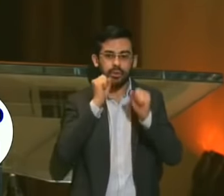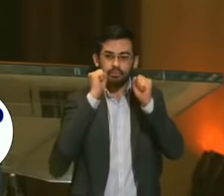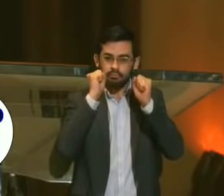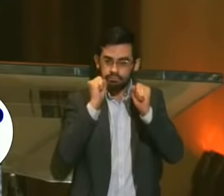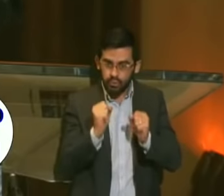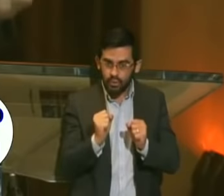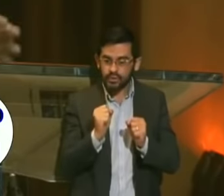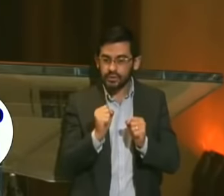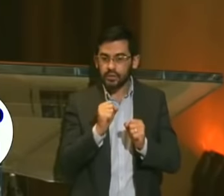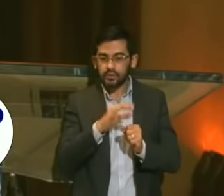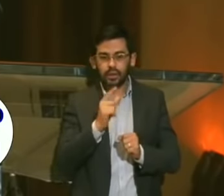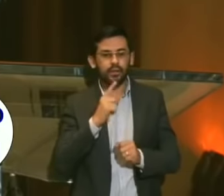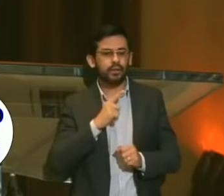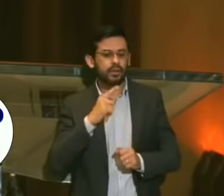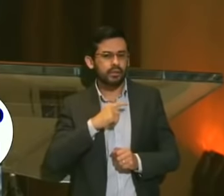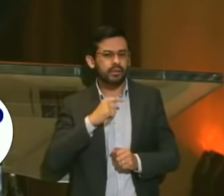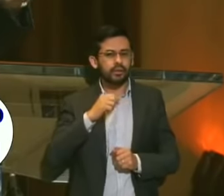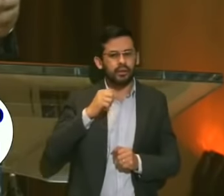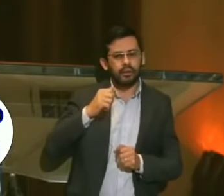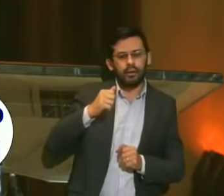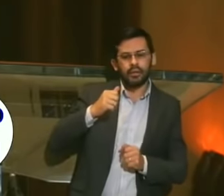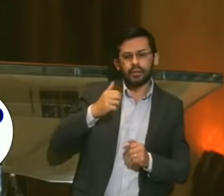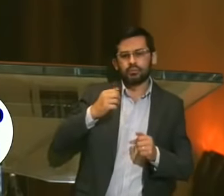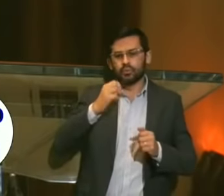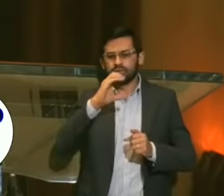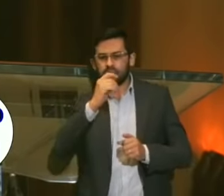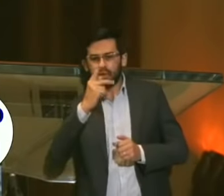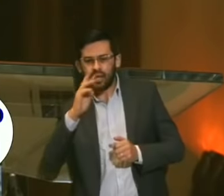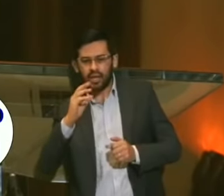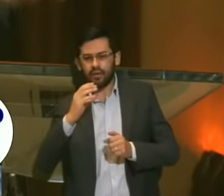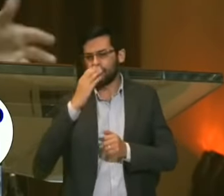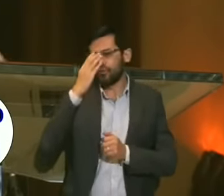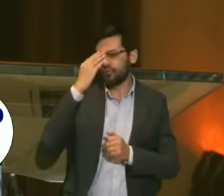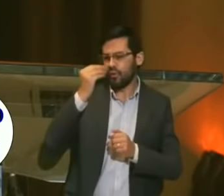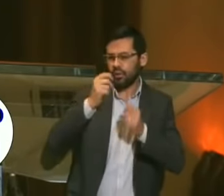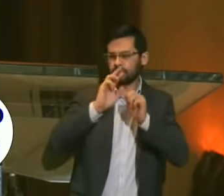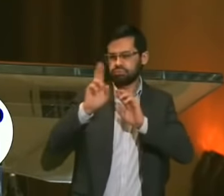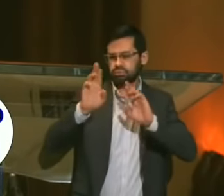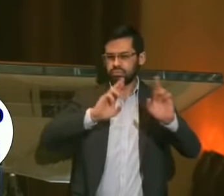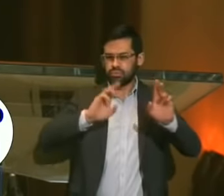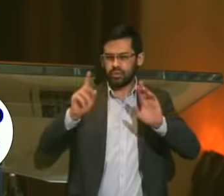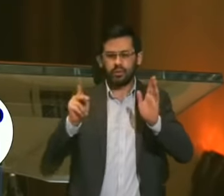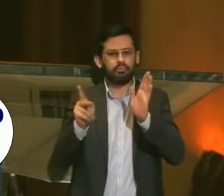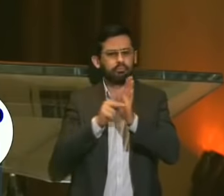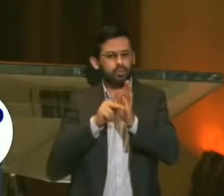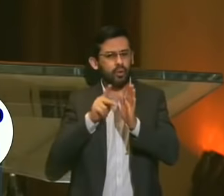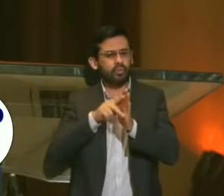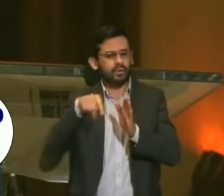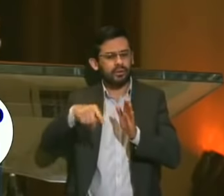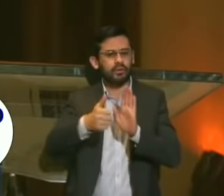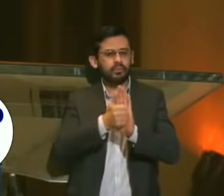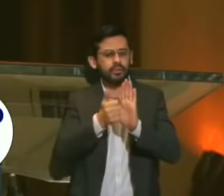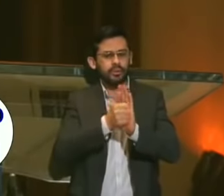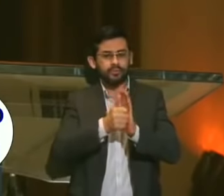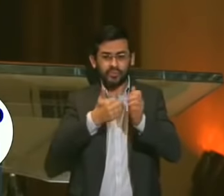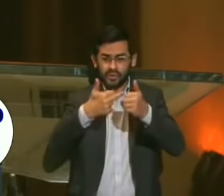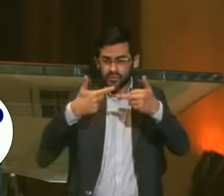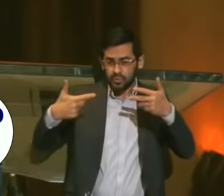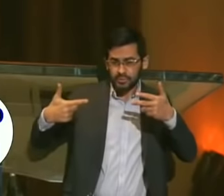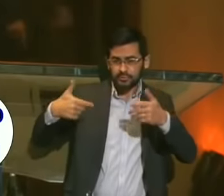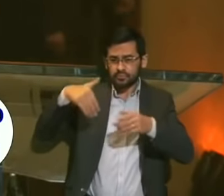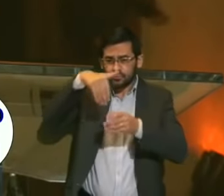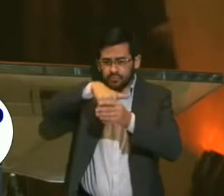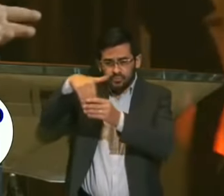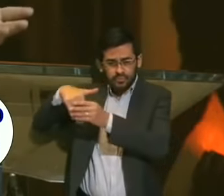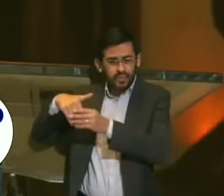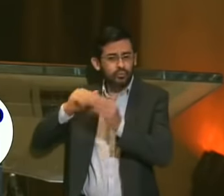lá os seus documentos pessoais, você atualizar o seu cadastro, os documentos da igreja, as decisões das assembleias.